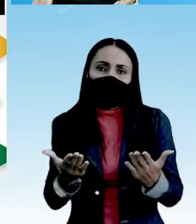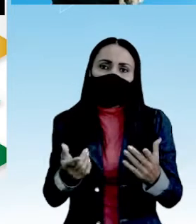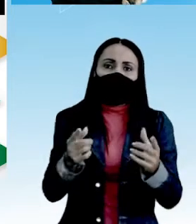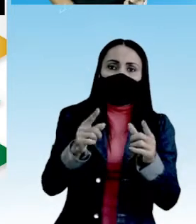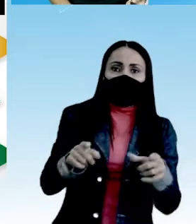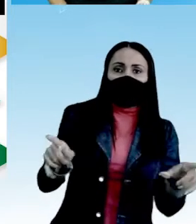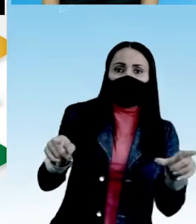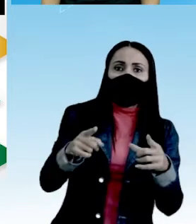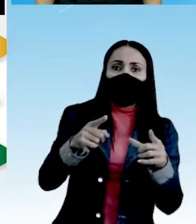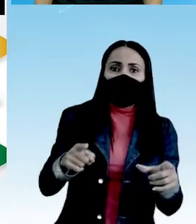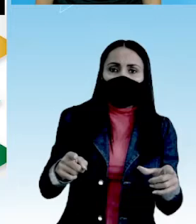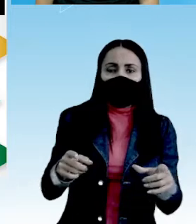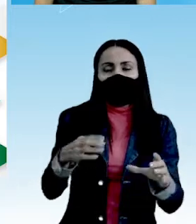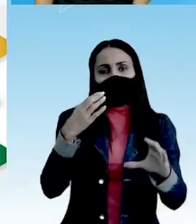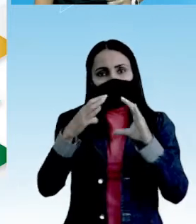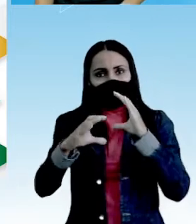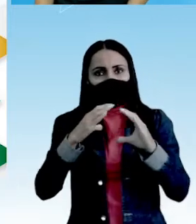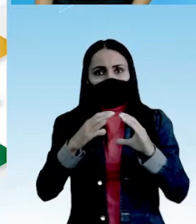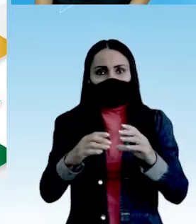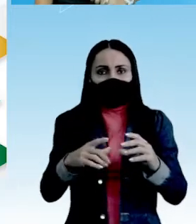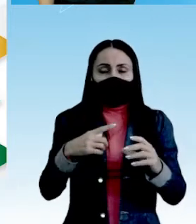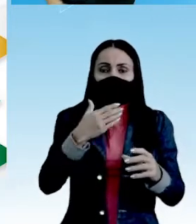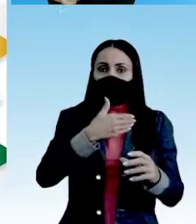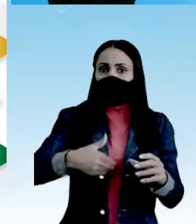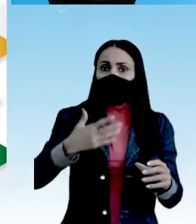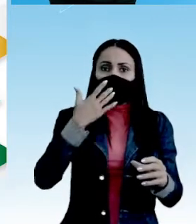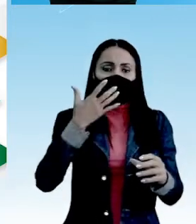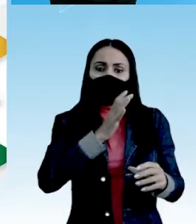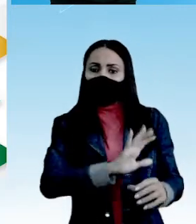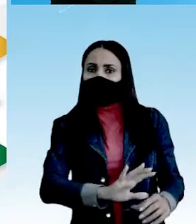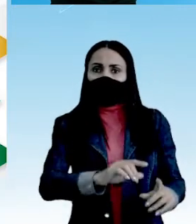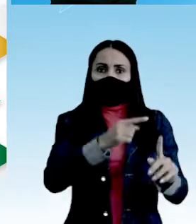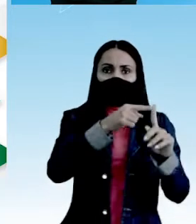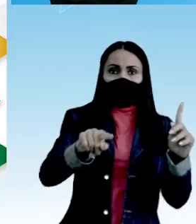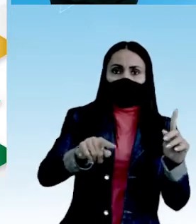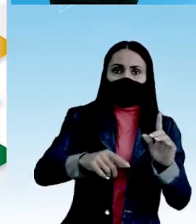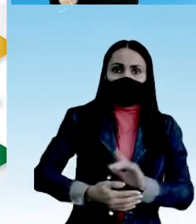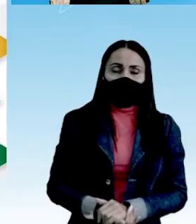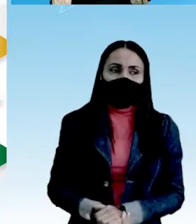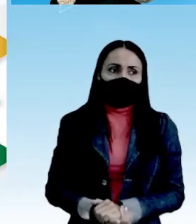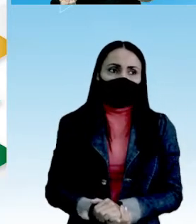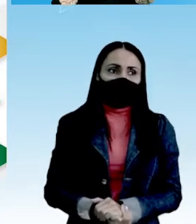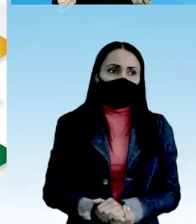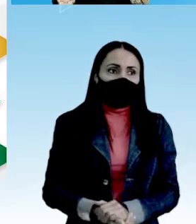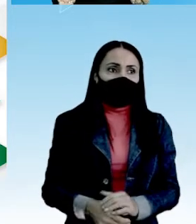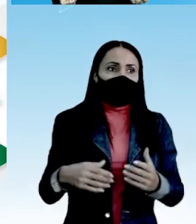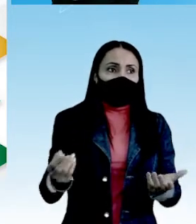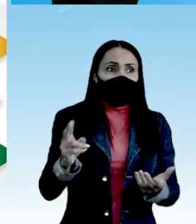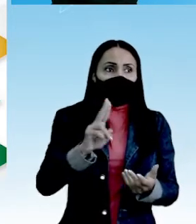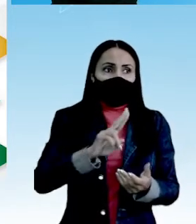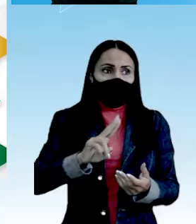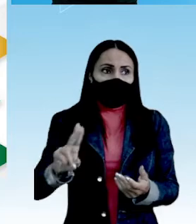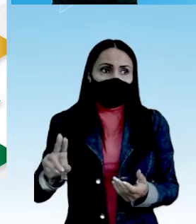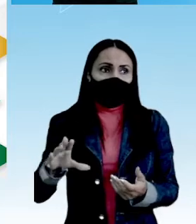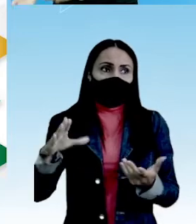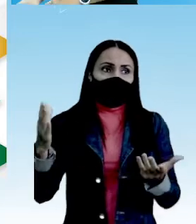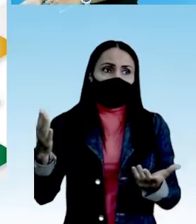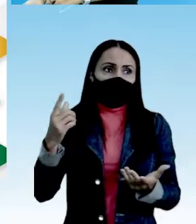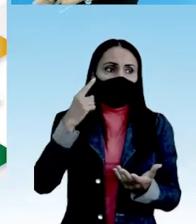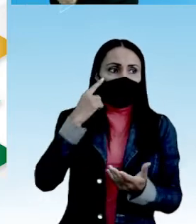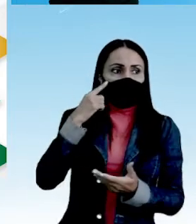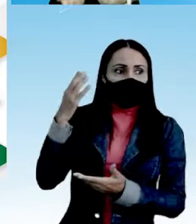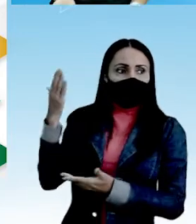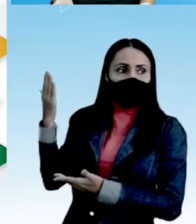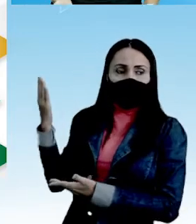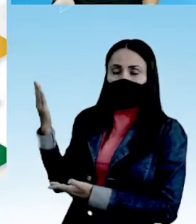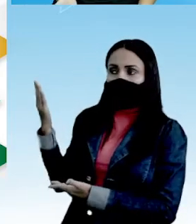queria, né, que ela cantasse. Vamos falar de outro grande nome da música, né? Foi Amy Winehouse, né? Que